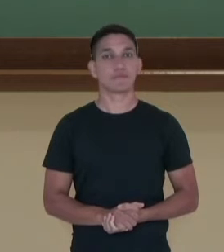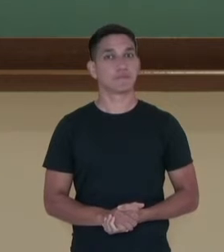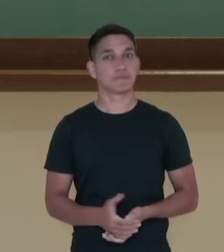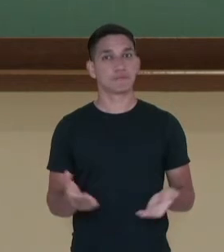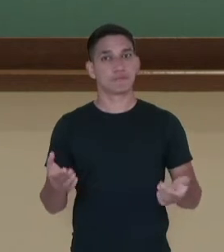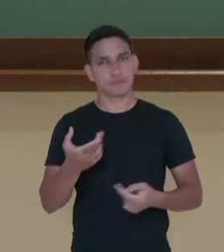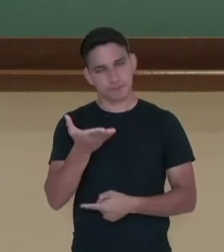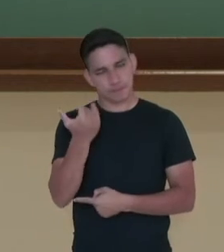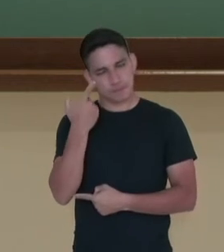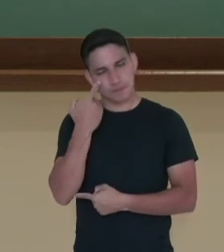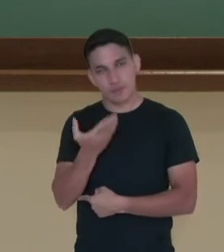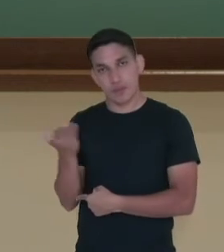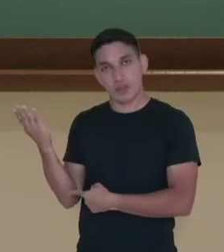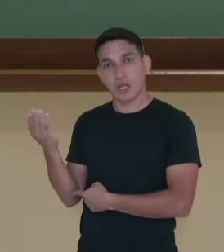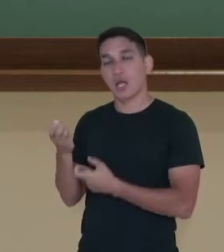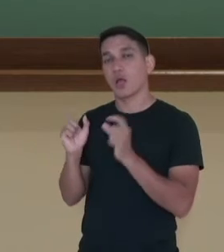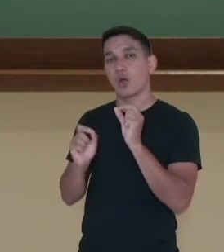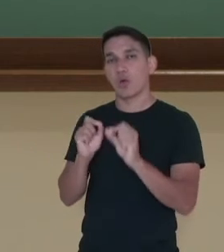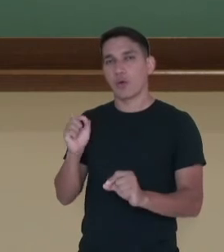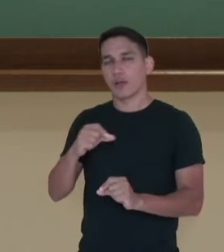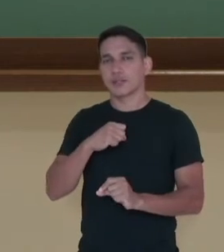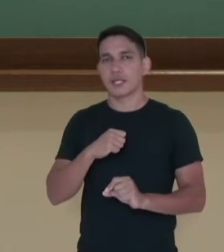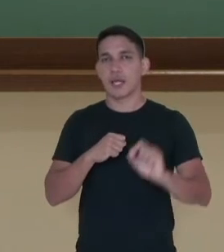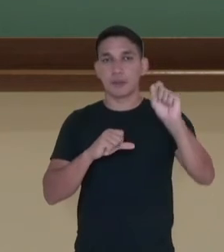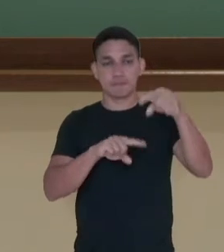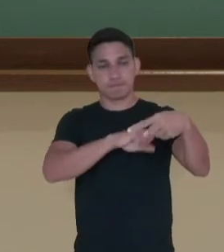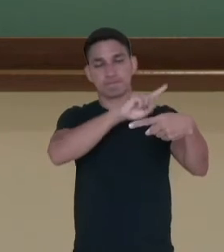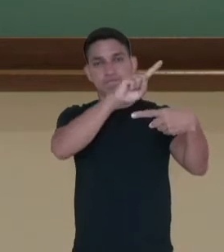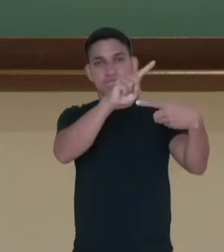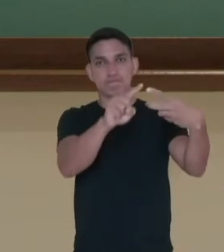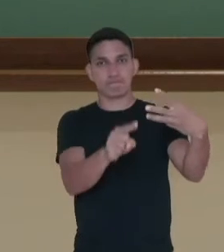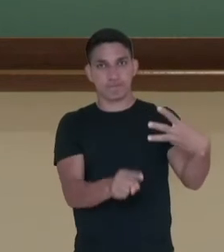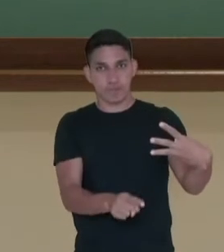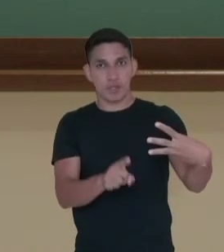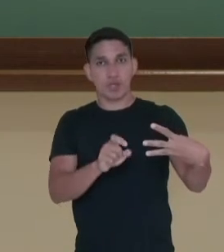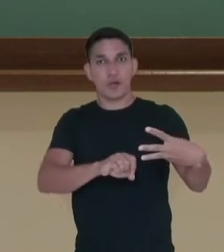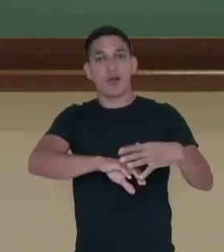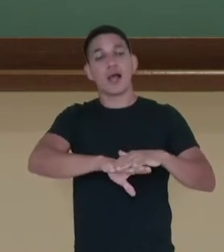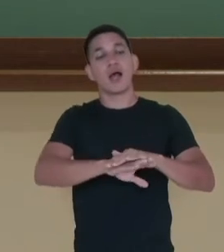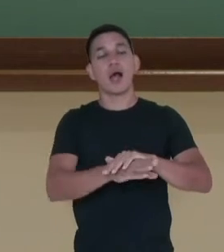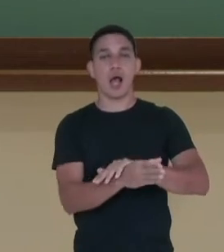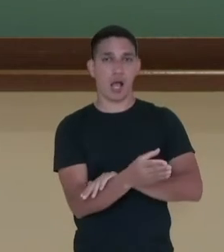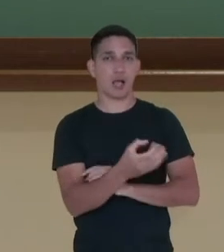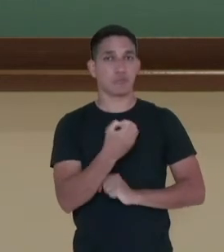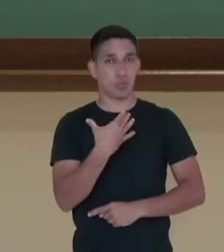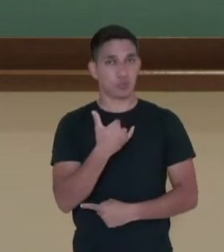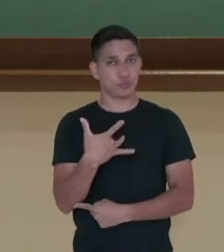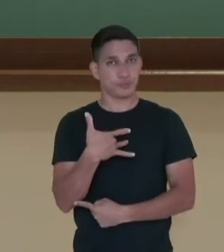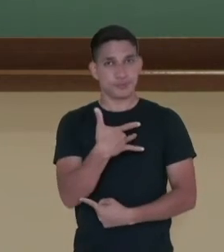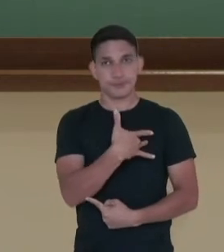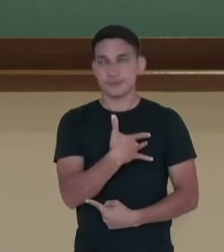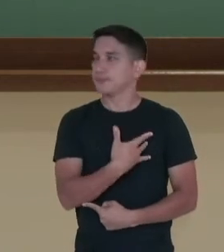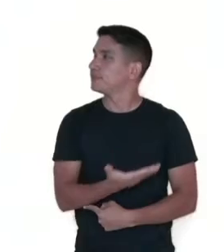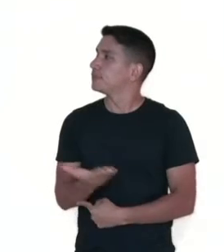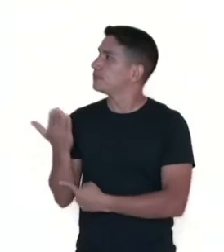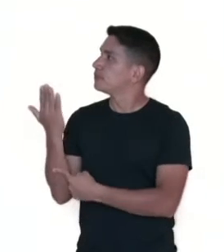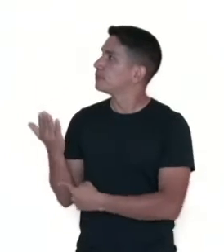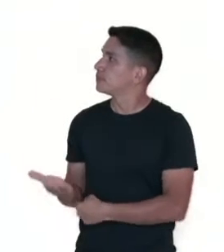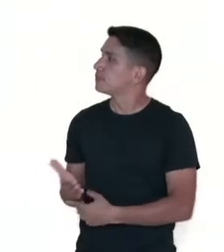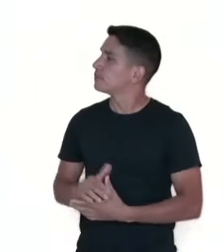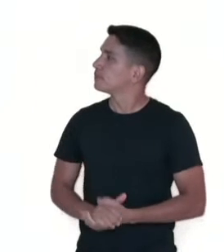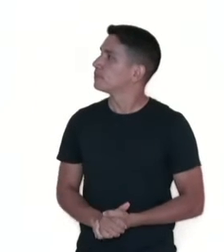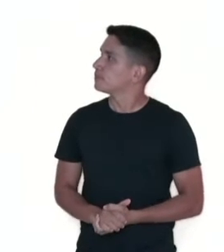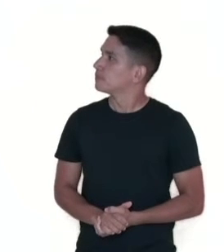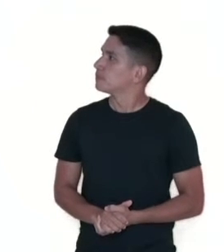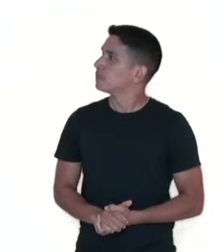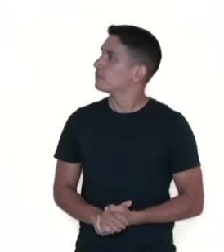Vamos lá, venham comigo. Então, vou dar aqui 3 sugestões de hábitos sanos. Vamos ver aqui, ó. Ter